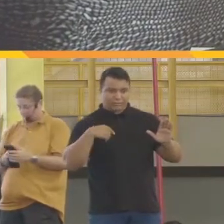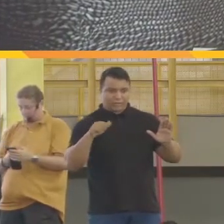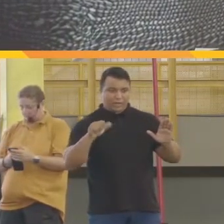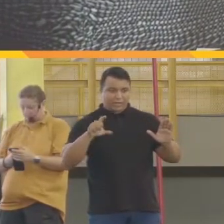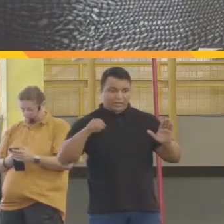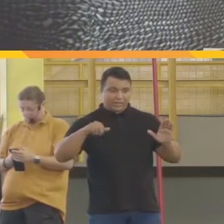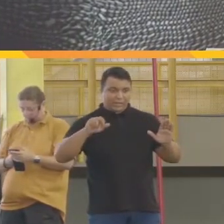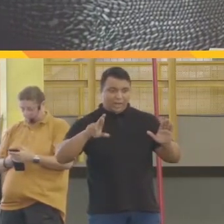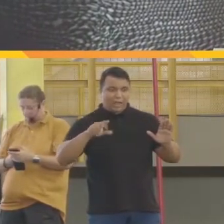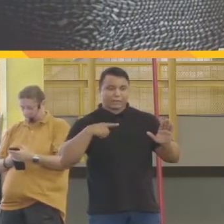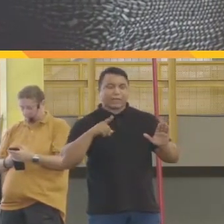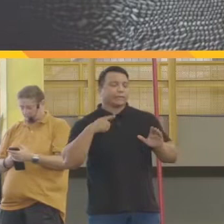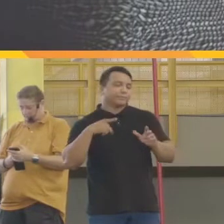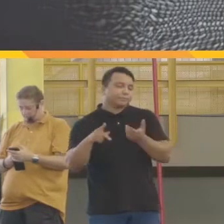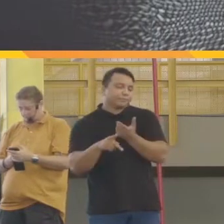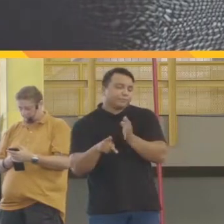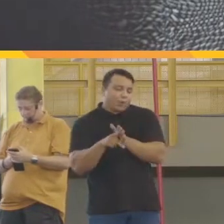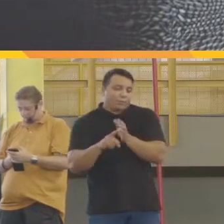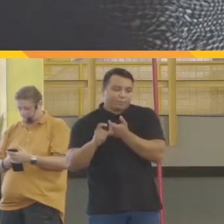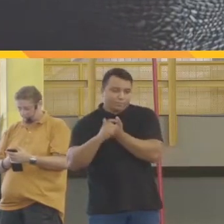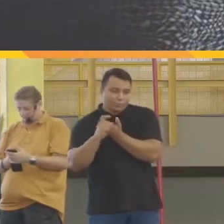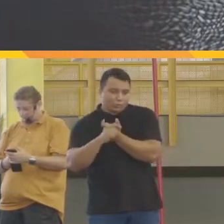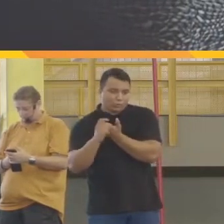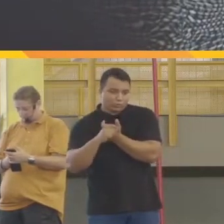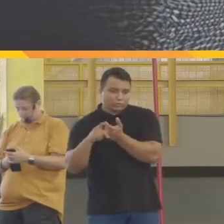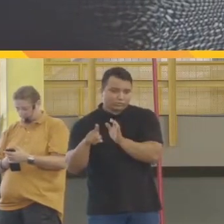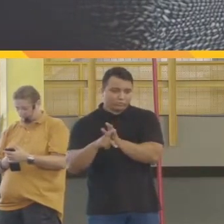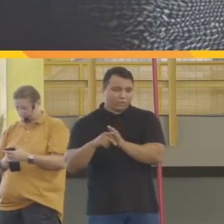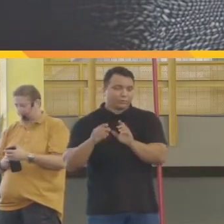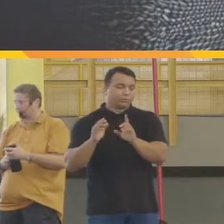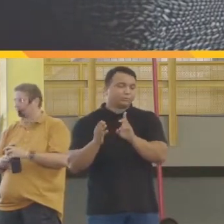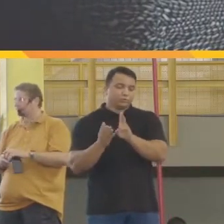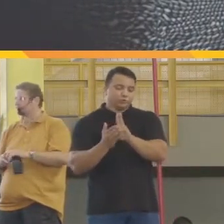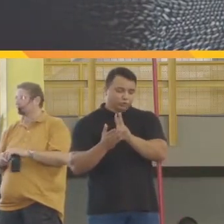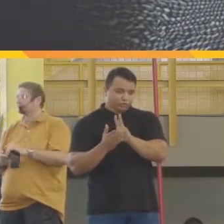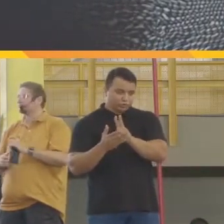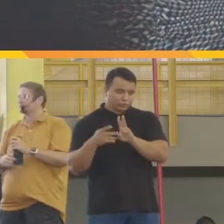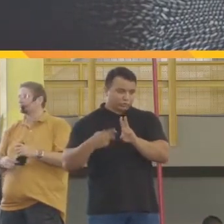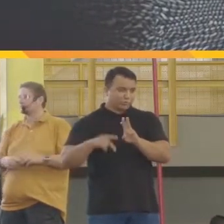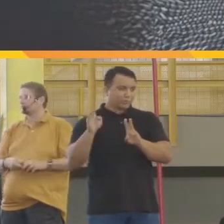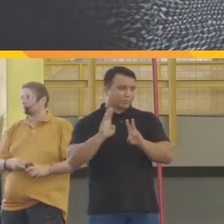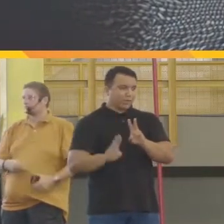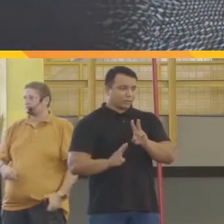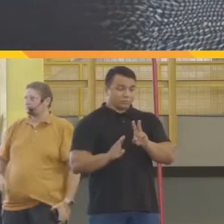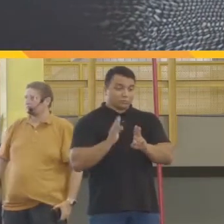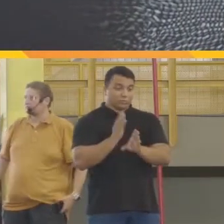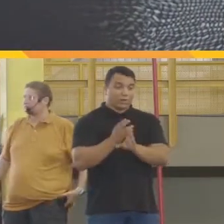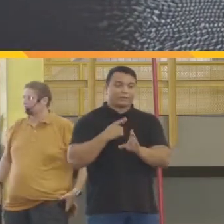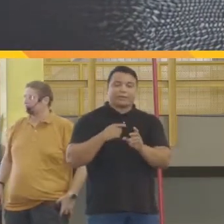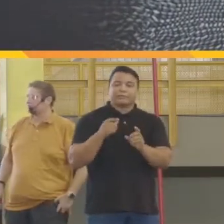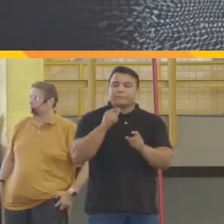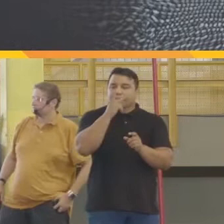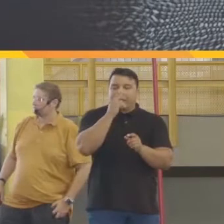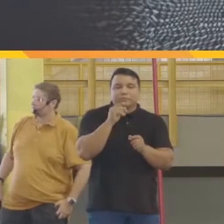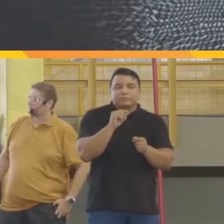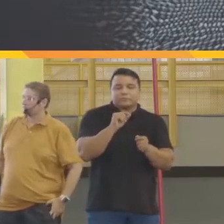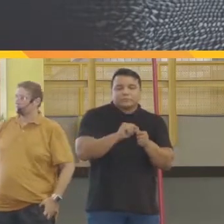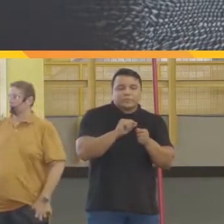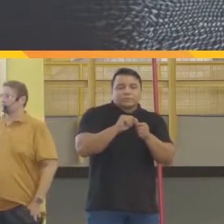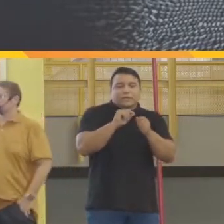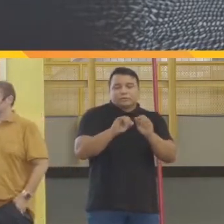mitologia indígena. E a mitologia indígena, ela cumpre um papel na construção e